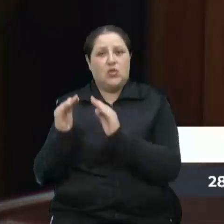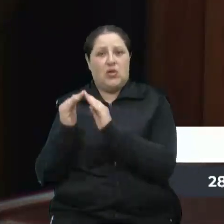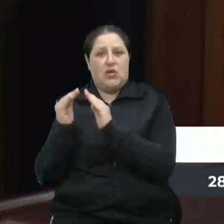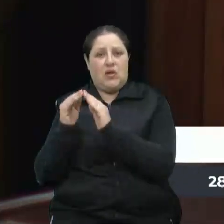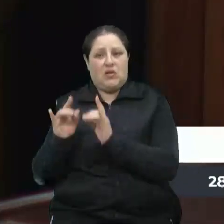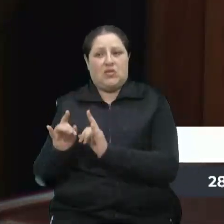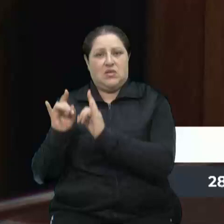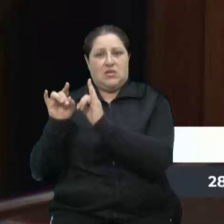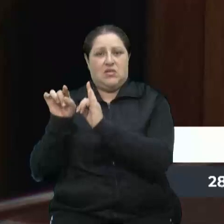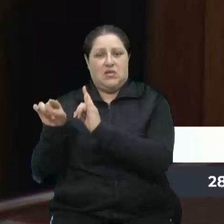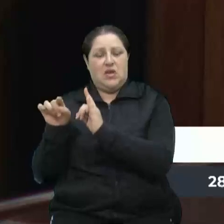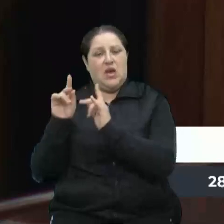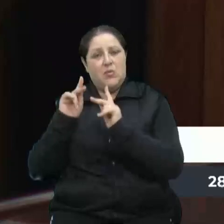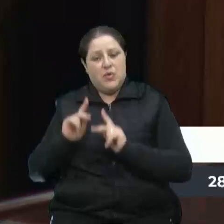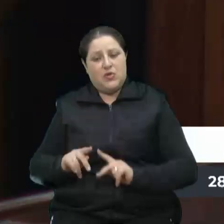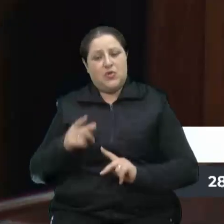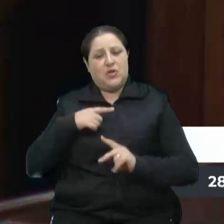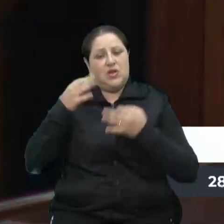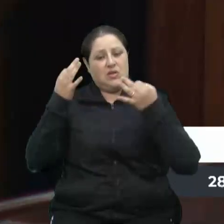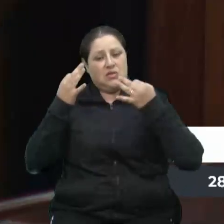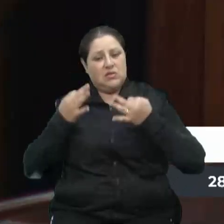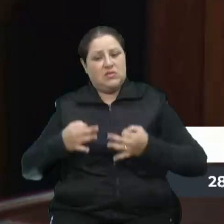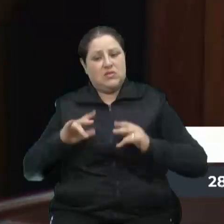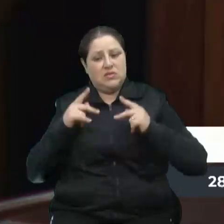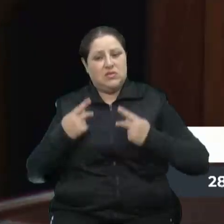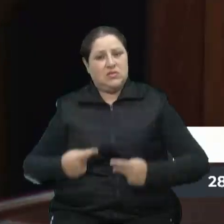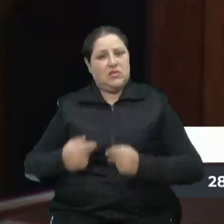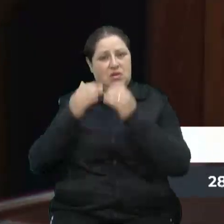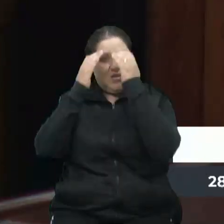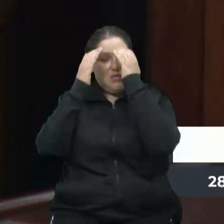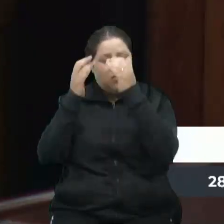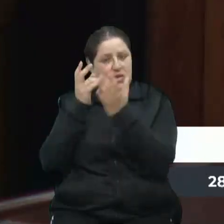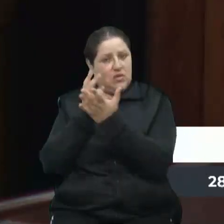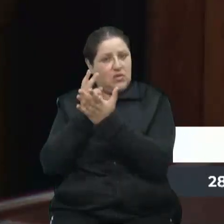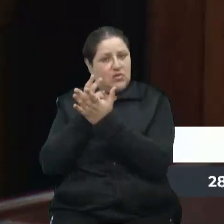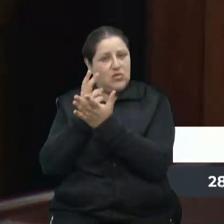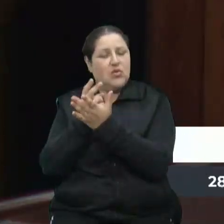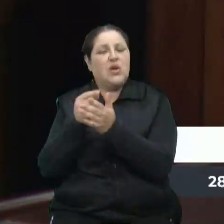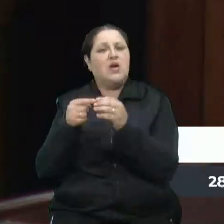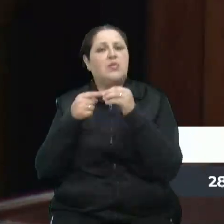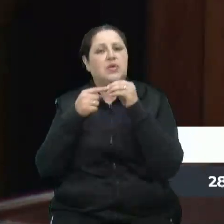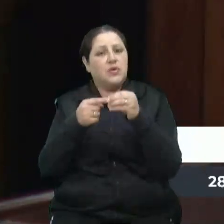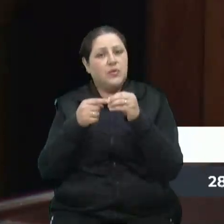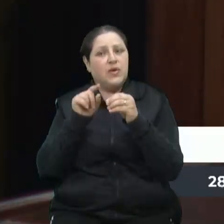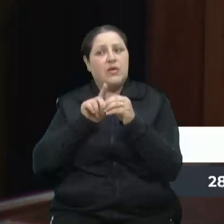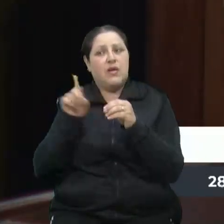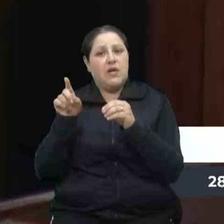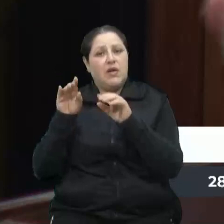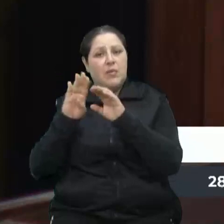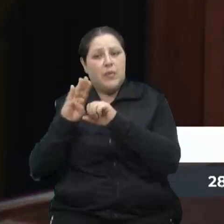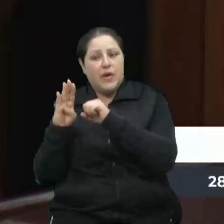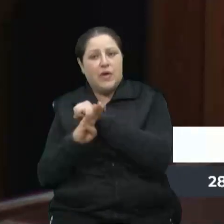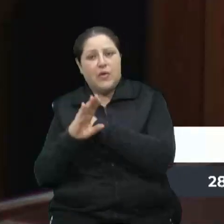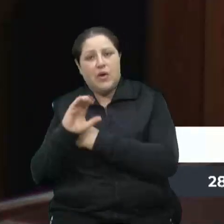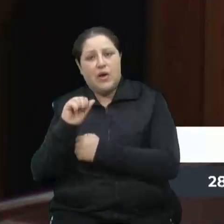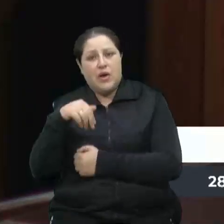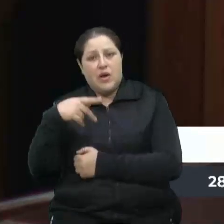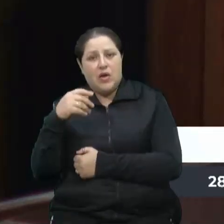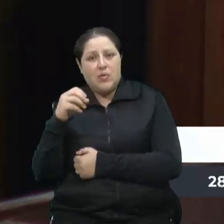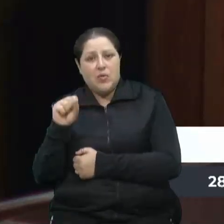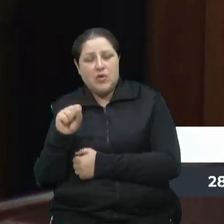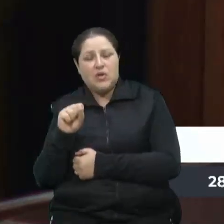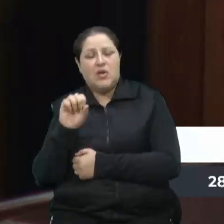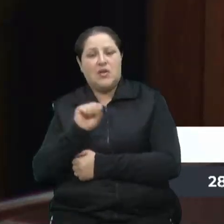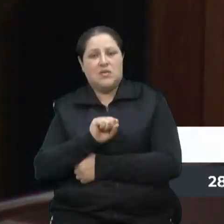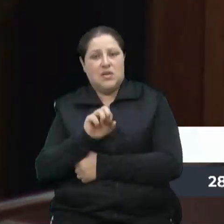para que essas pessoas tenham a sua dignidade humana mantida e, principalmente, para que o Campus da Serra, que é de moradia